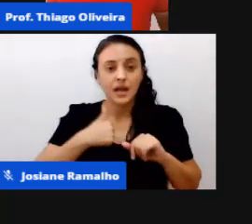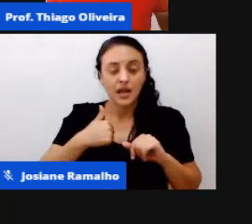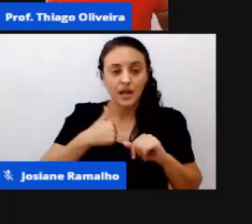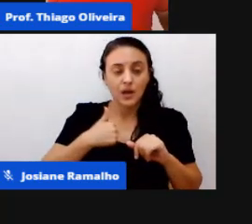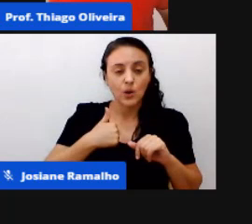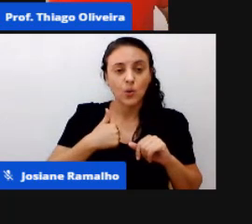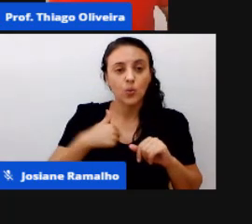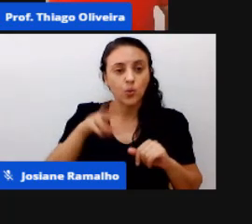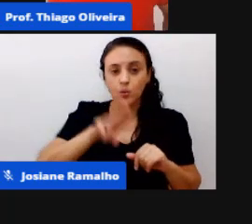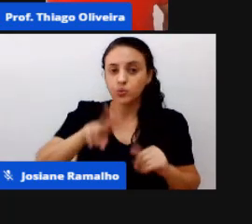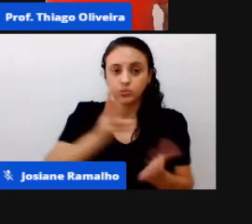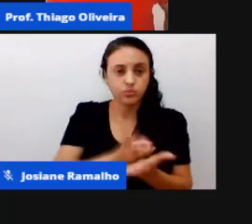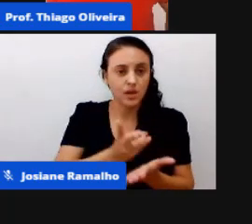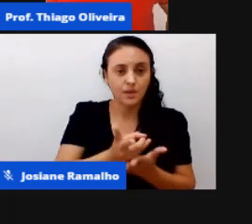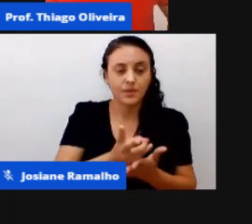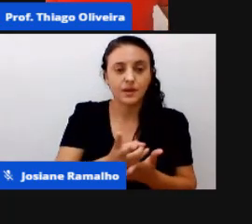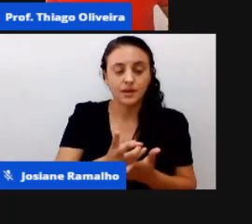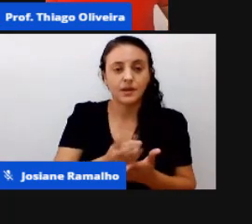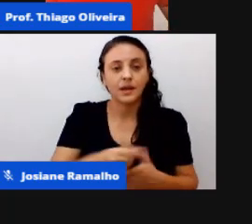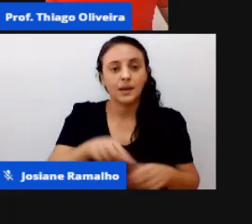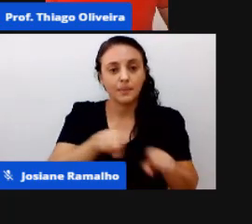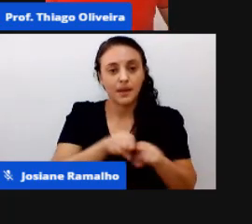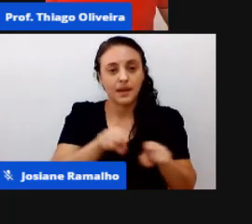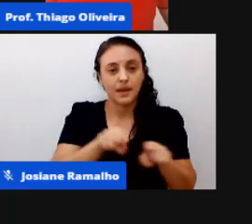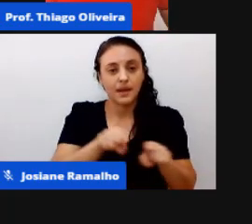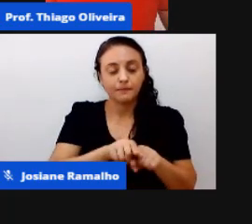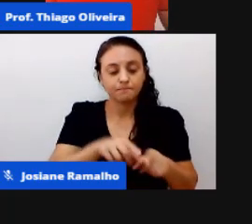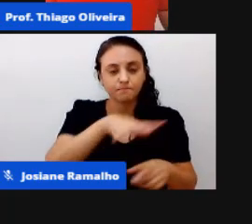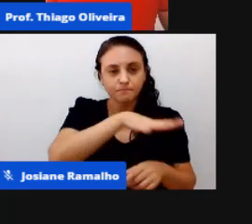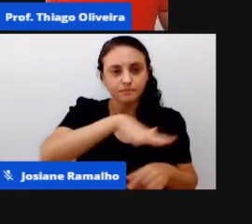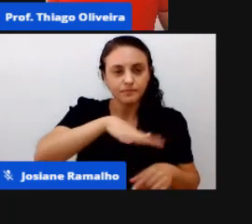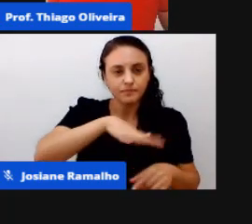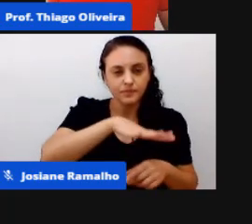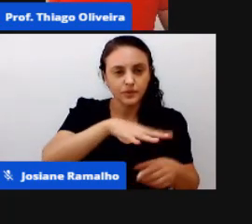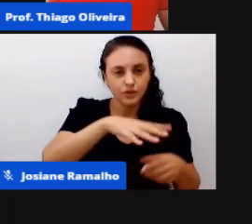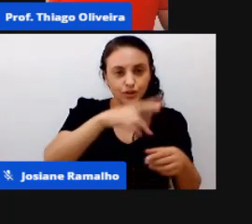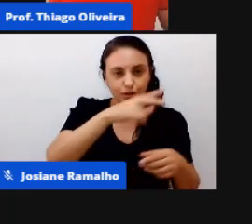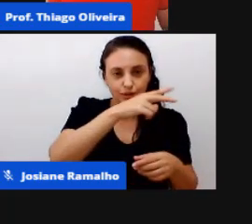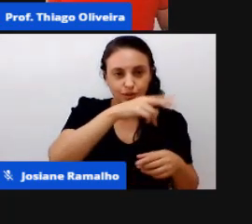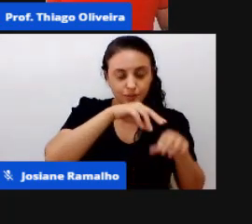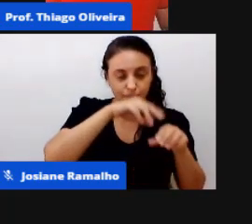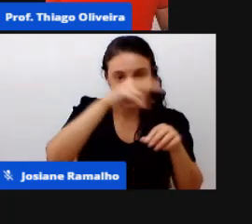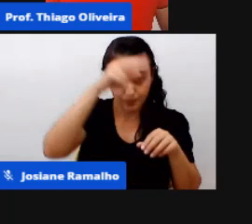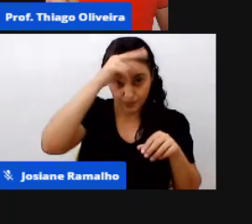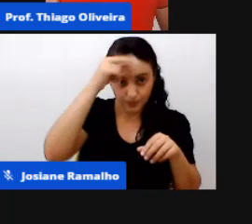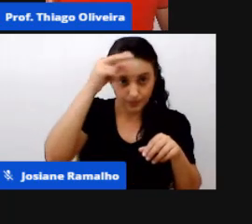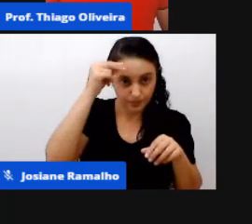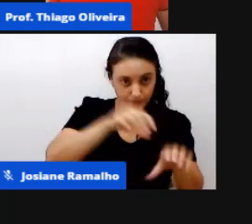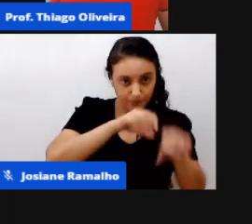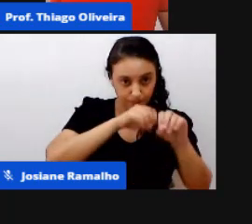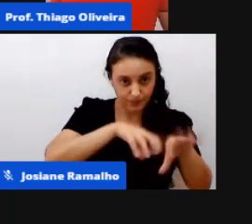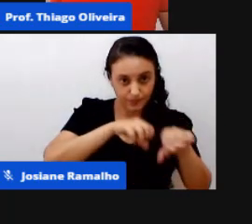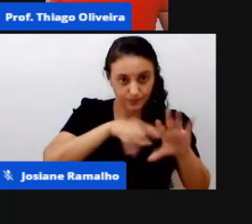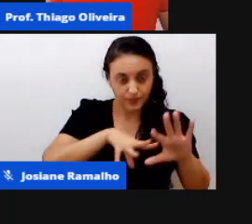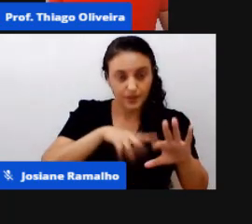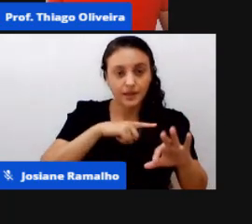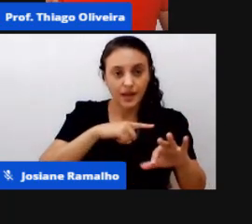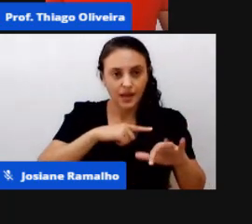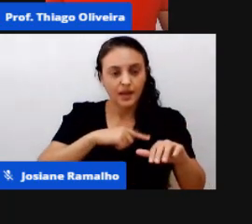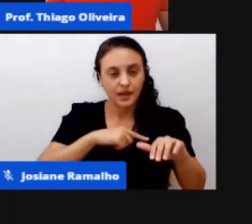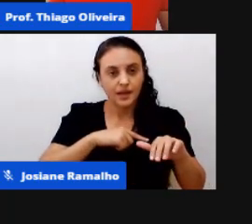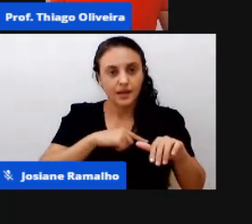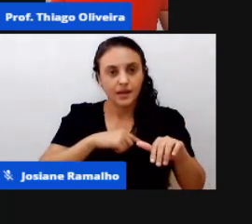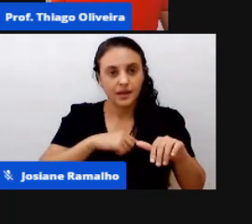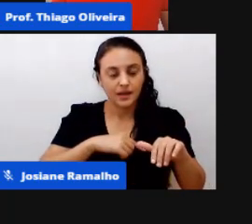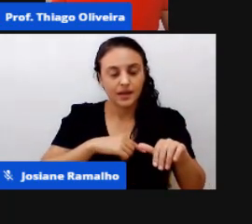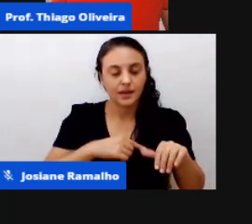ensino, nós temos aí vários laboratórios em parceria com escolas e professores que fazem uso dessa metodologia para a